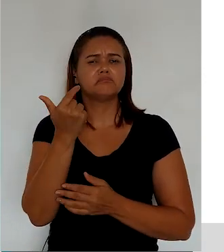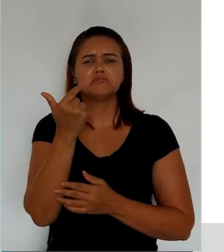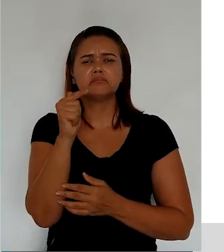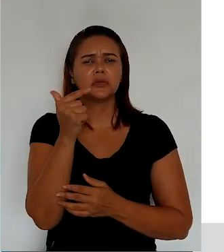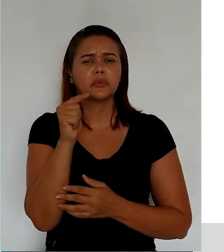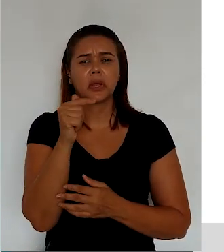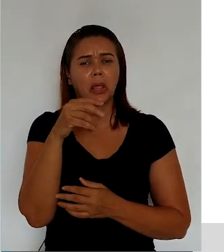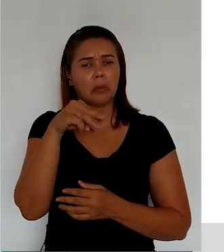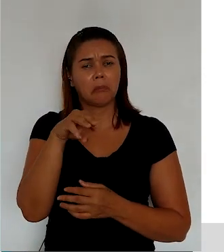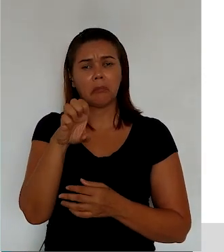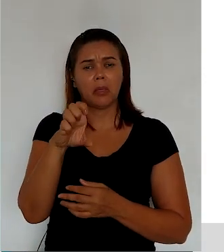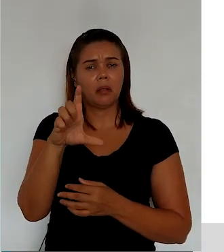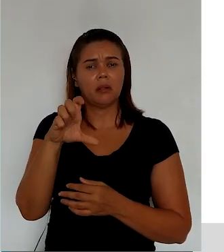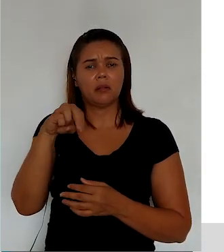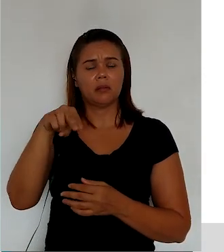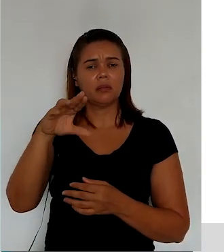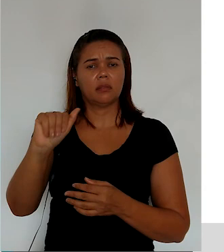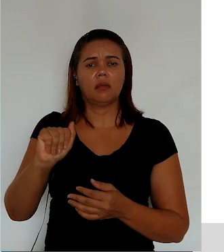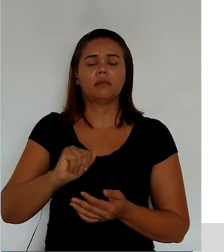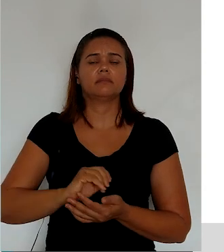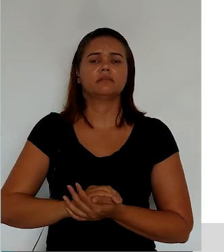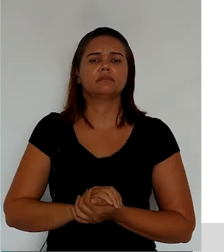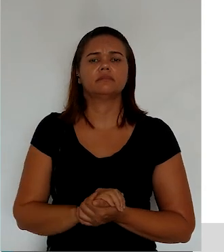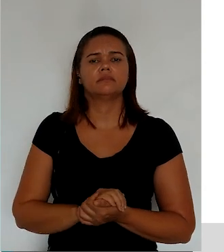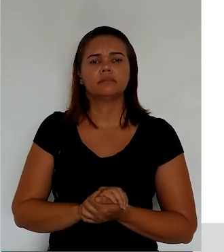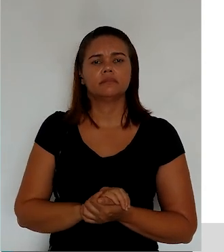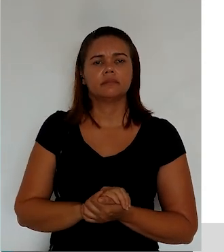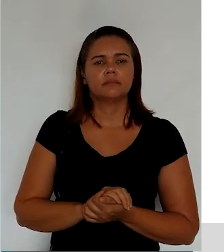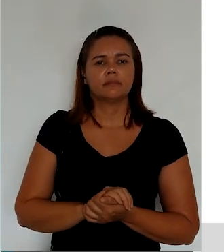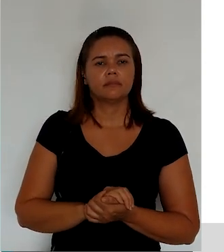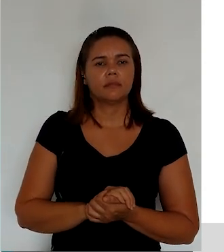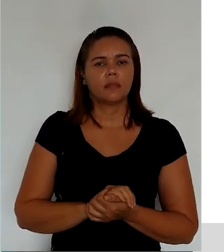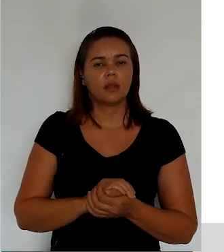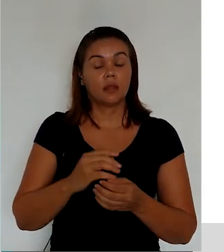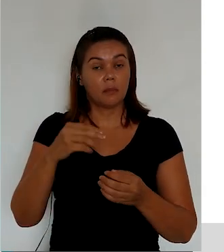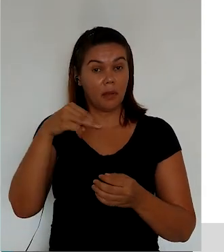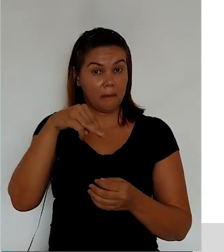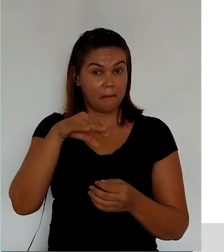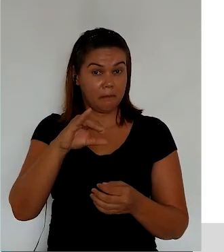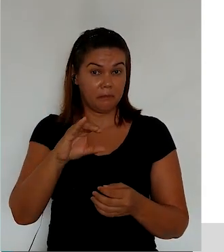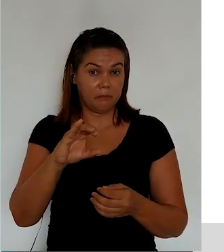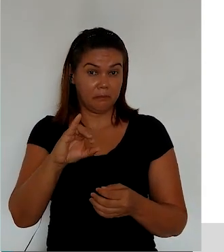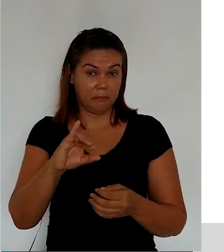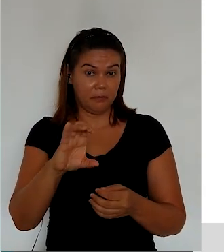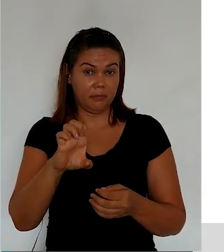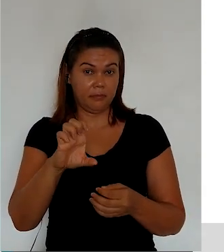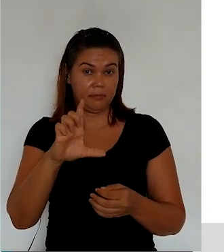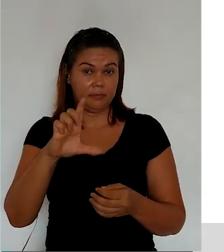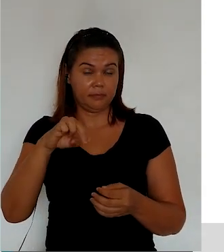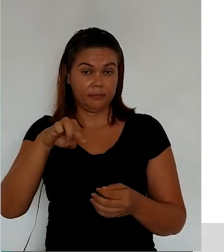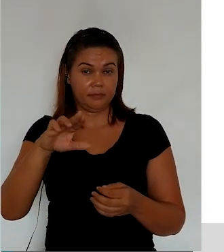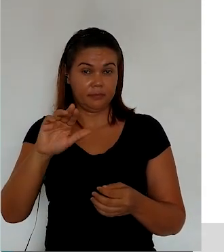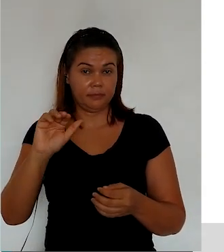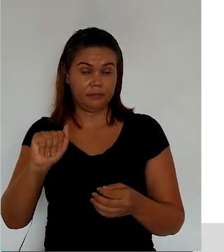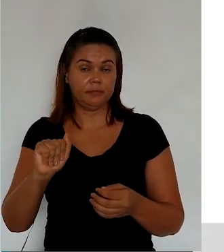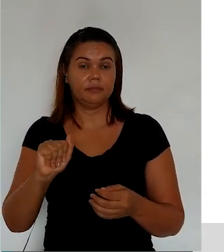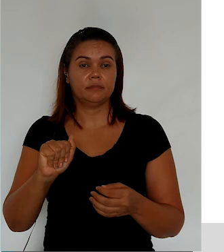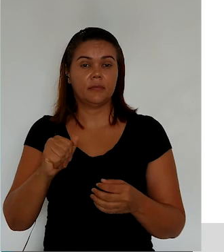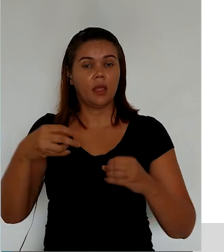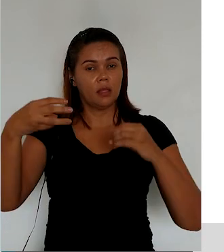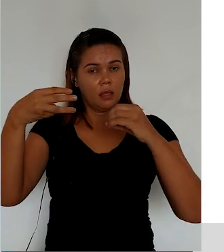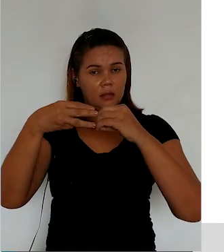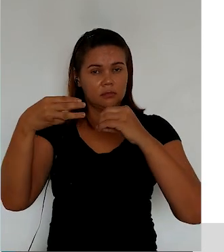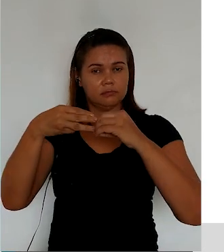de mielina. A região de mielina determinada por cada célula